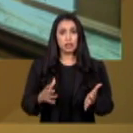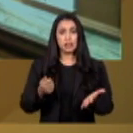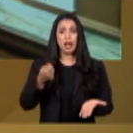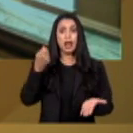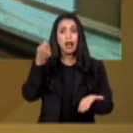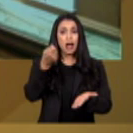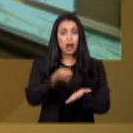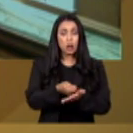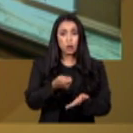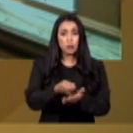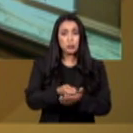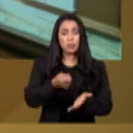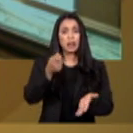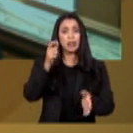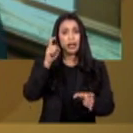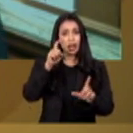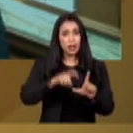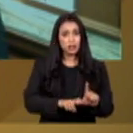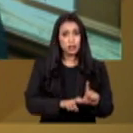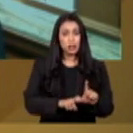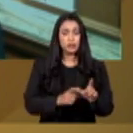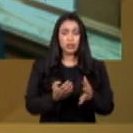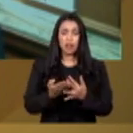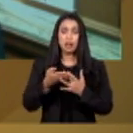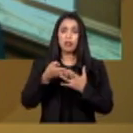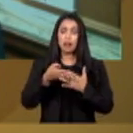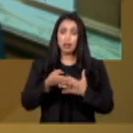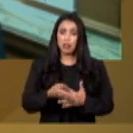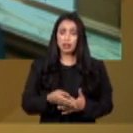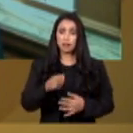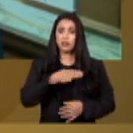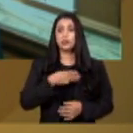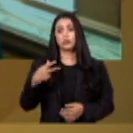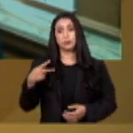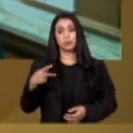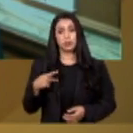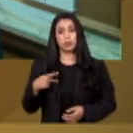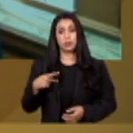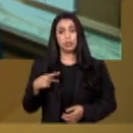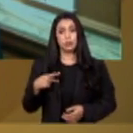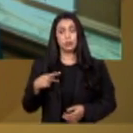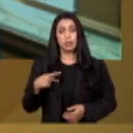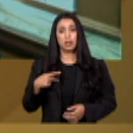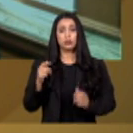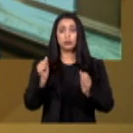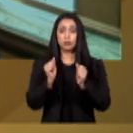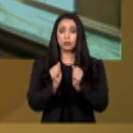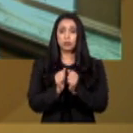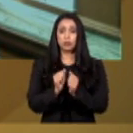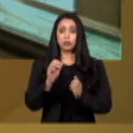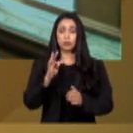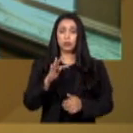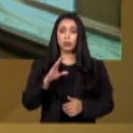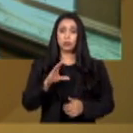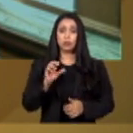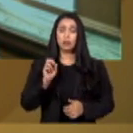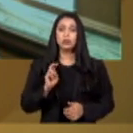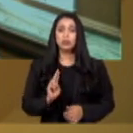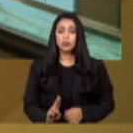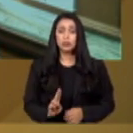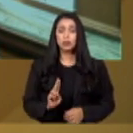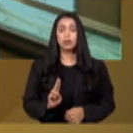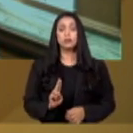da dívida intermédio do ministério público junto ao tribunal na forma